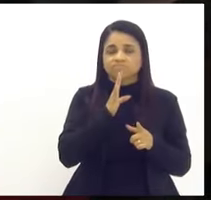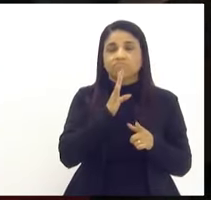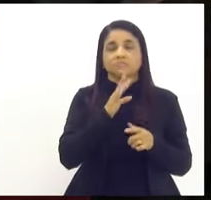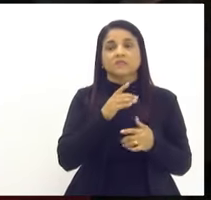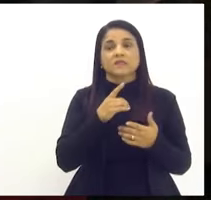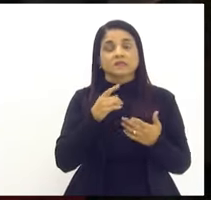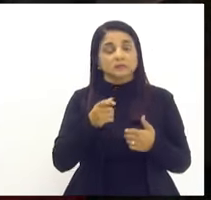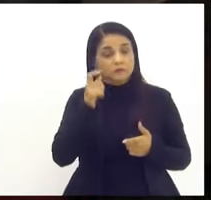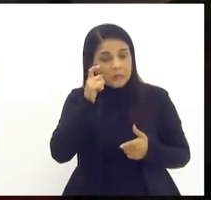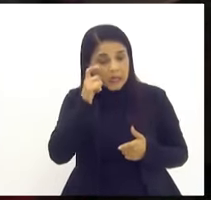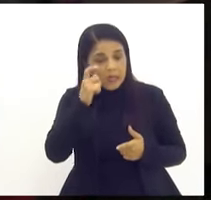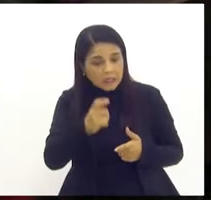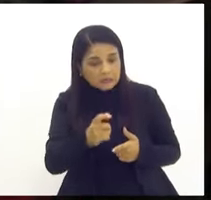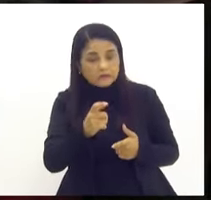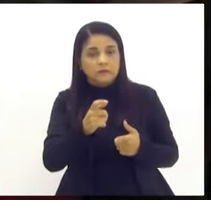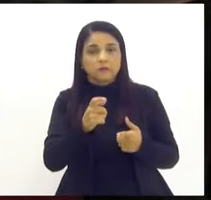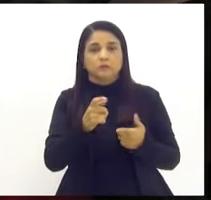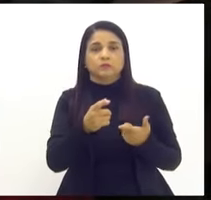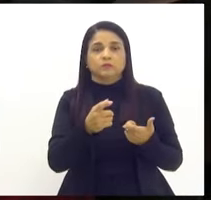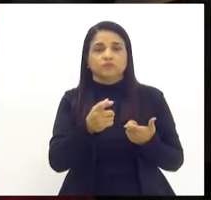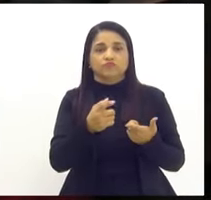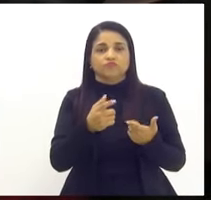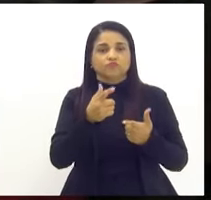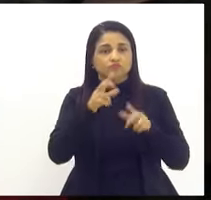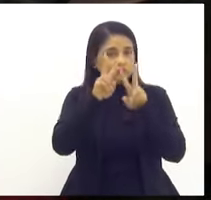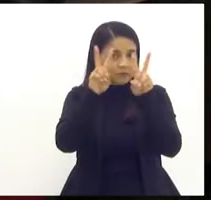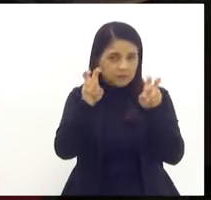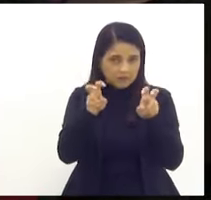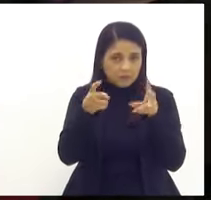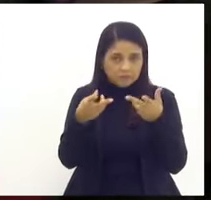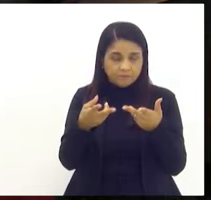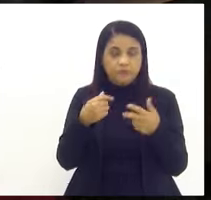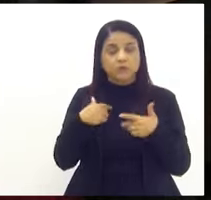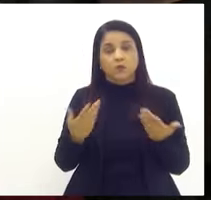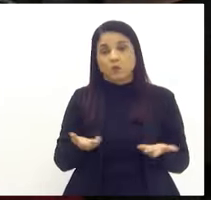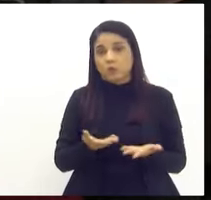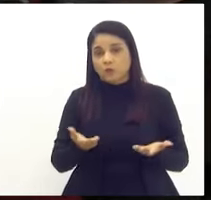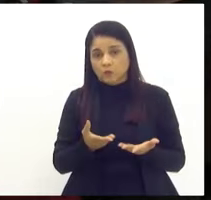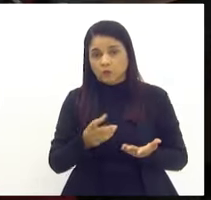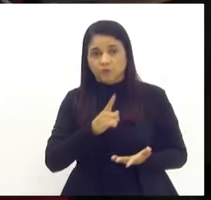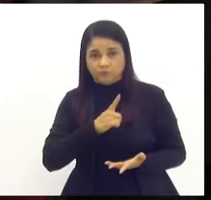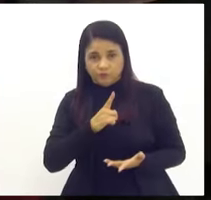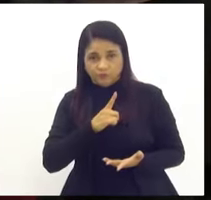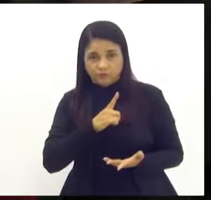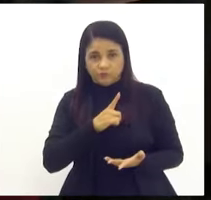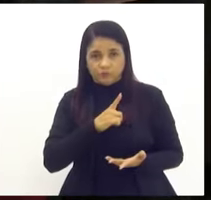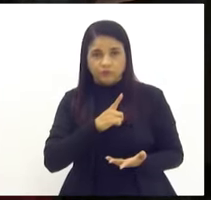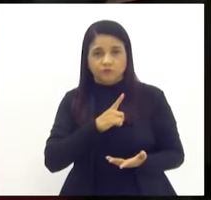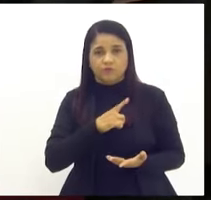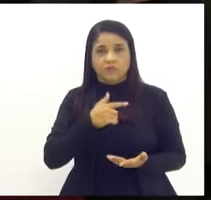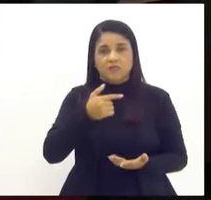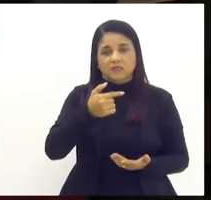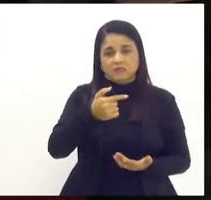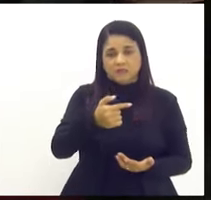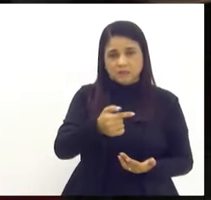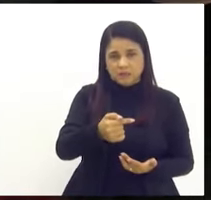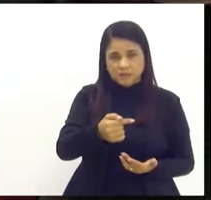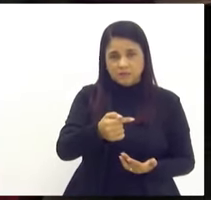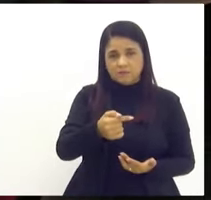complexidade que é esse assunto inclusive Hoje estive na na